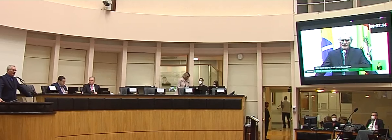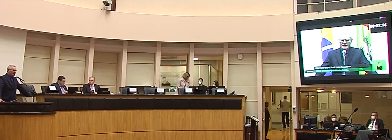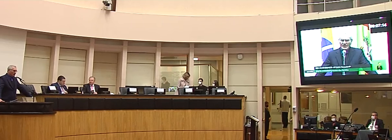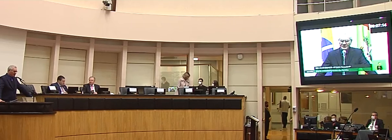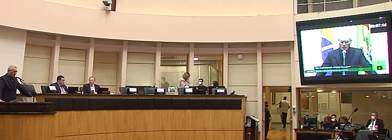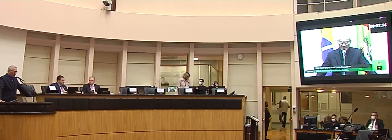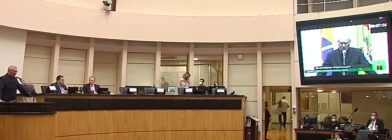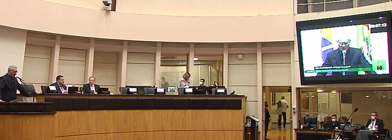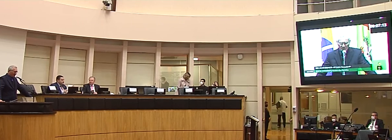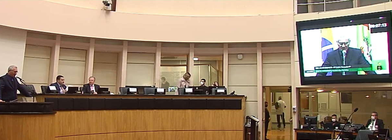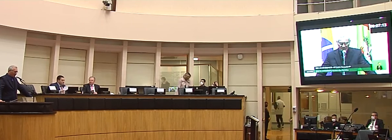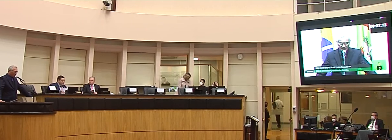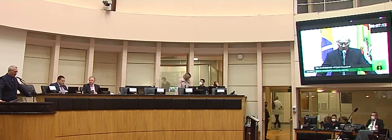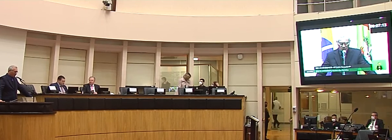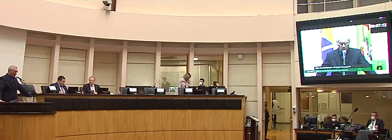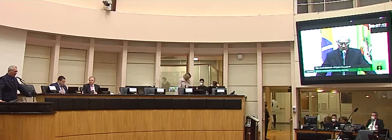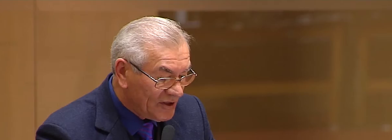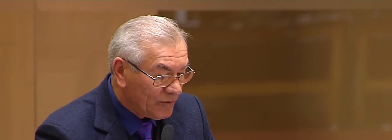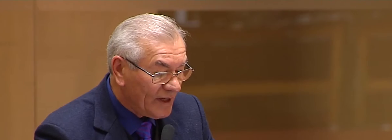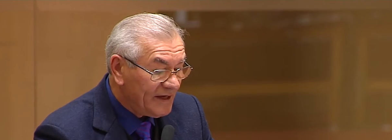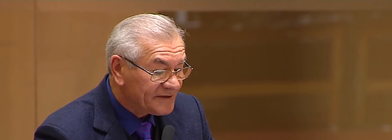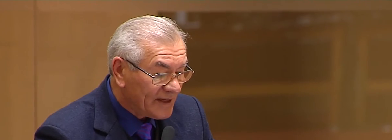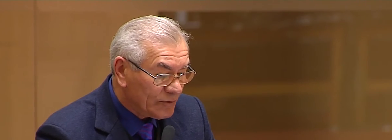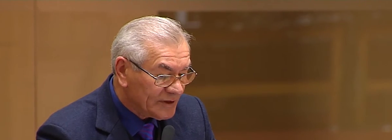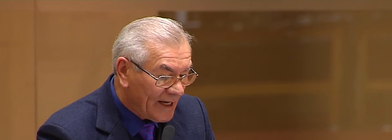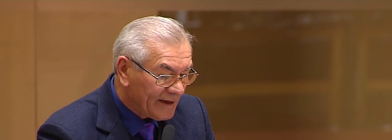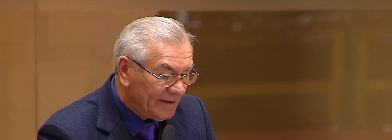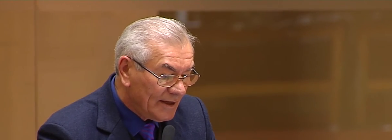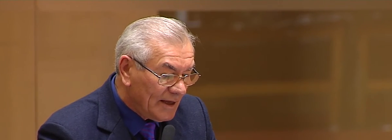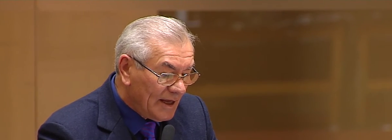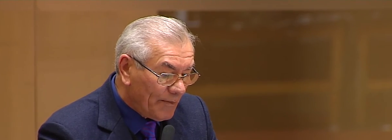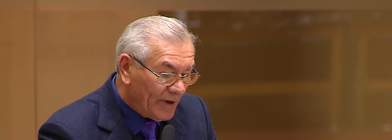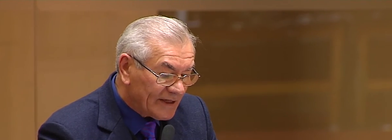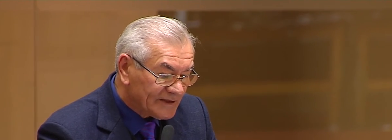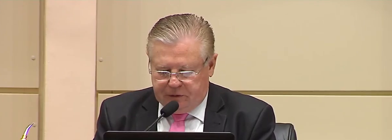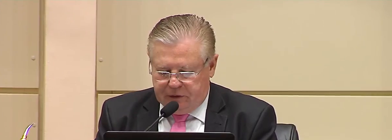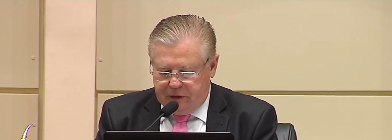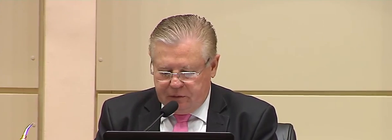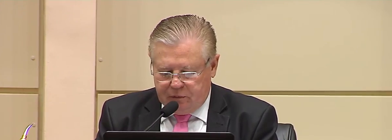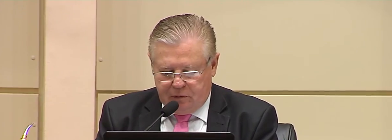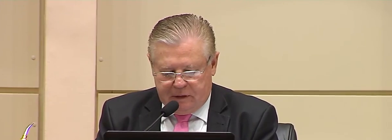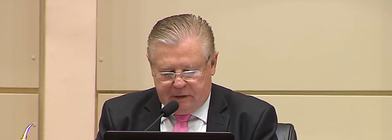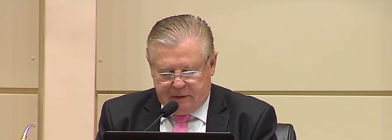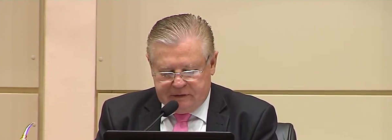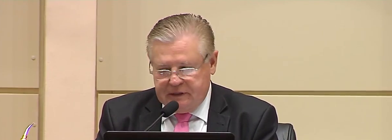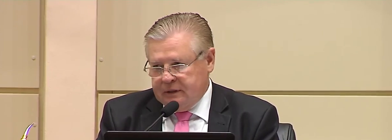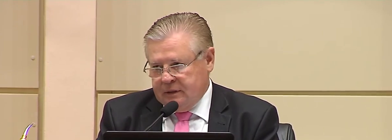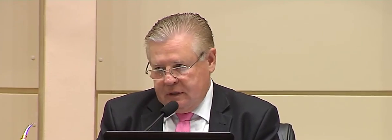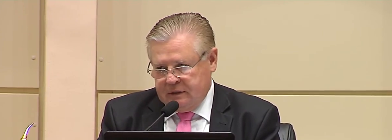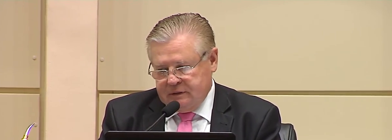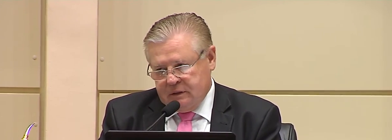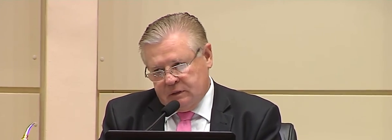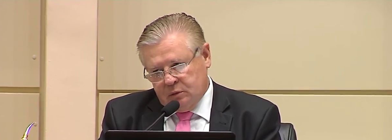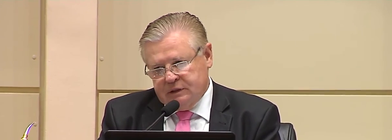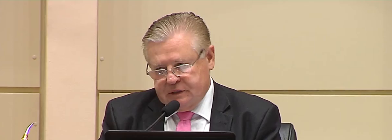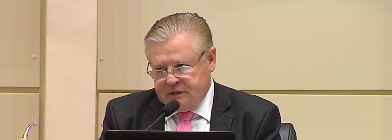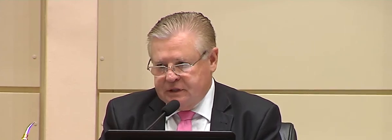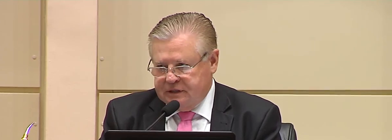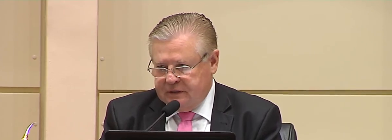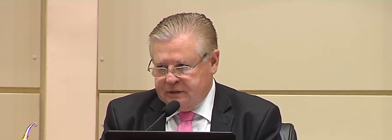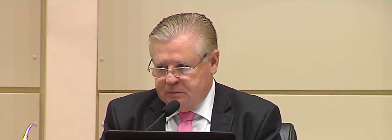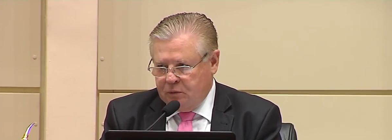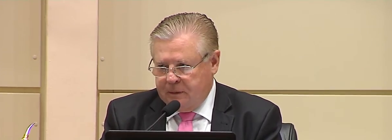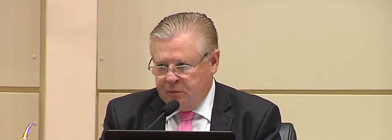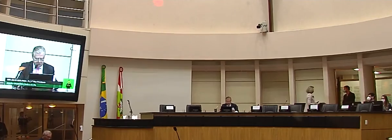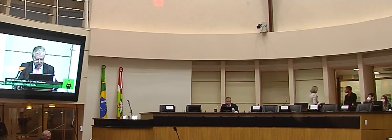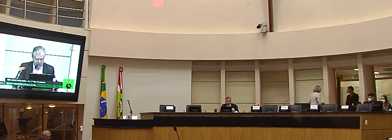O empresário fez um convite aos parlamentares para que compareçam a um evento do setor, que será realizado às 10 horas da manhã na segunda-feira